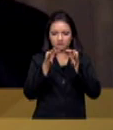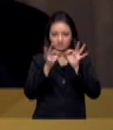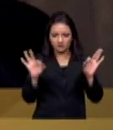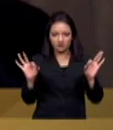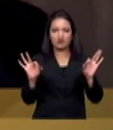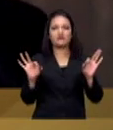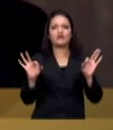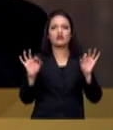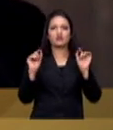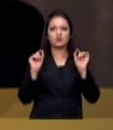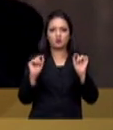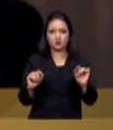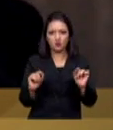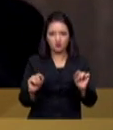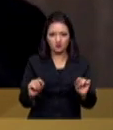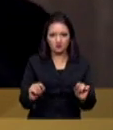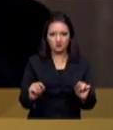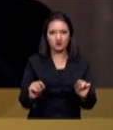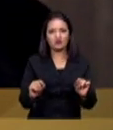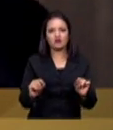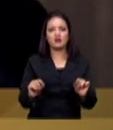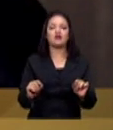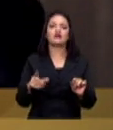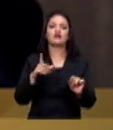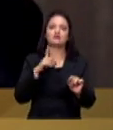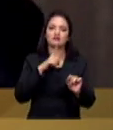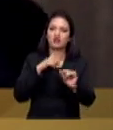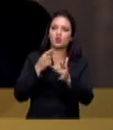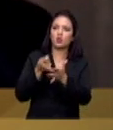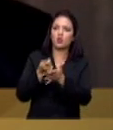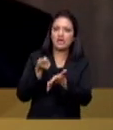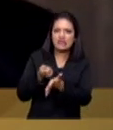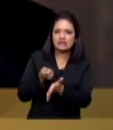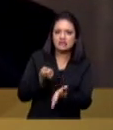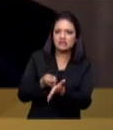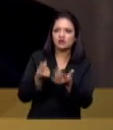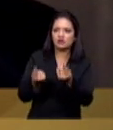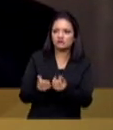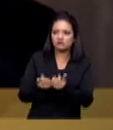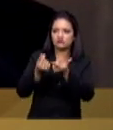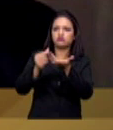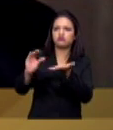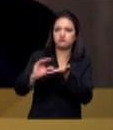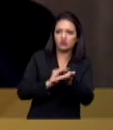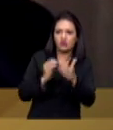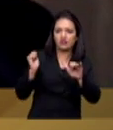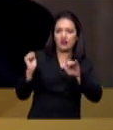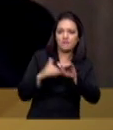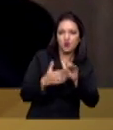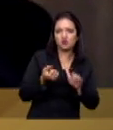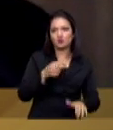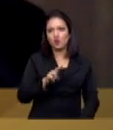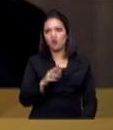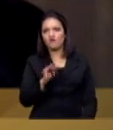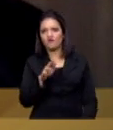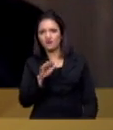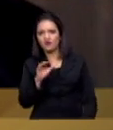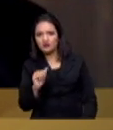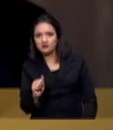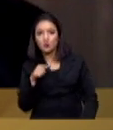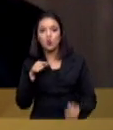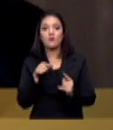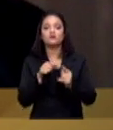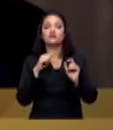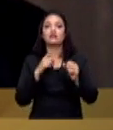sendo facultado exigir do impetrante caução, fiança ou depósito com o objetivo de